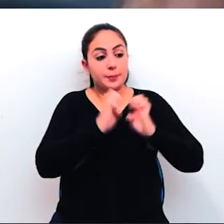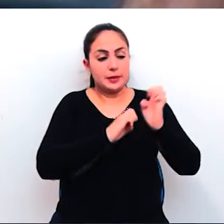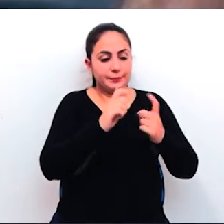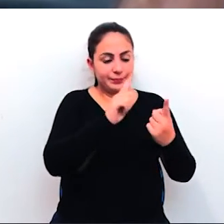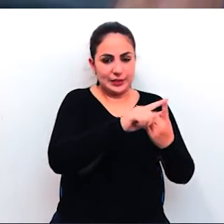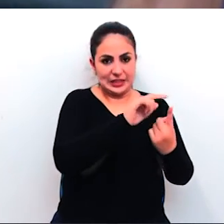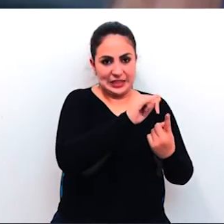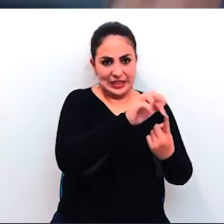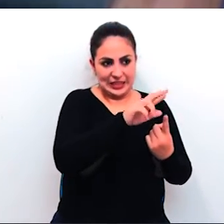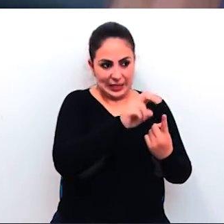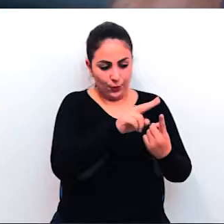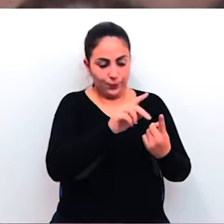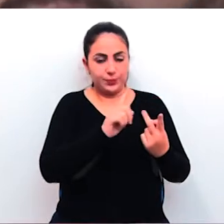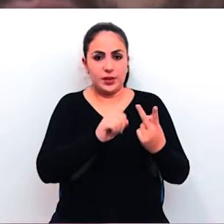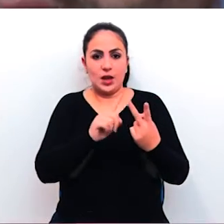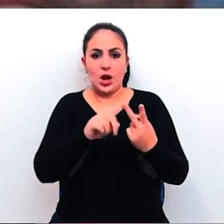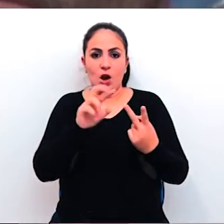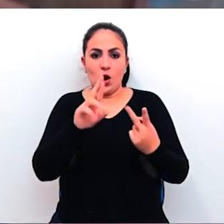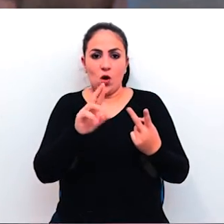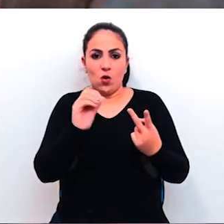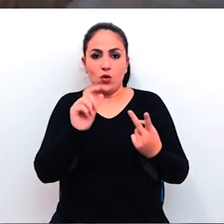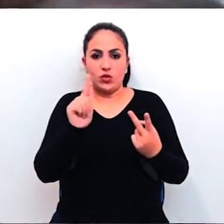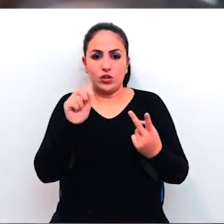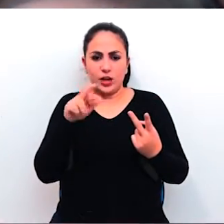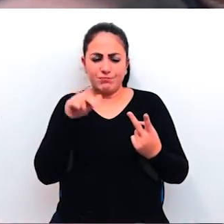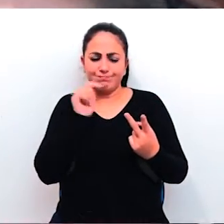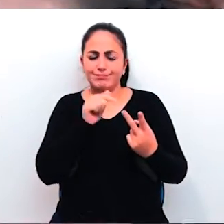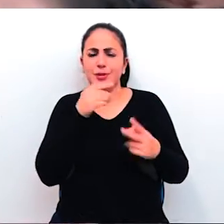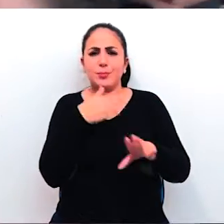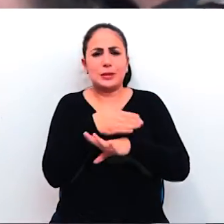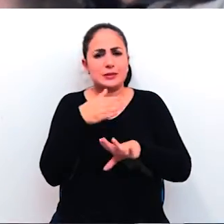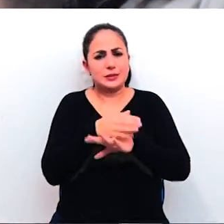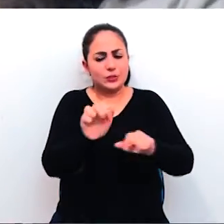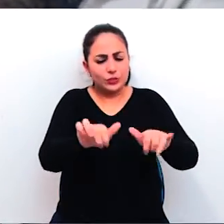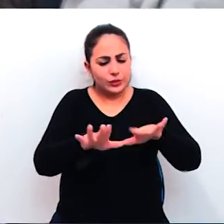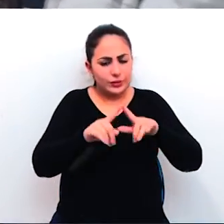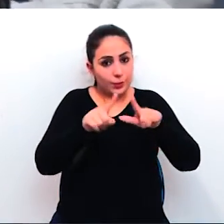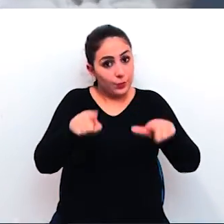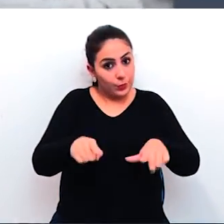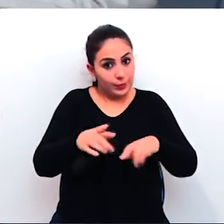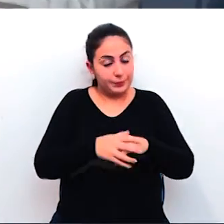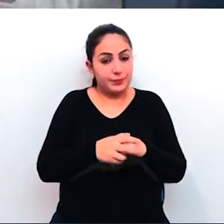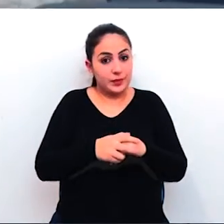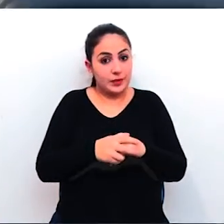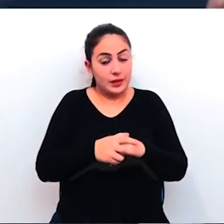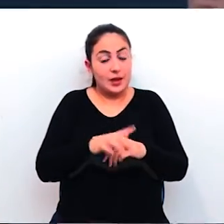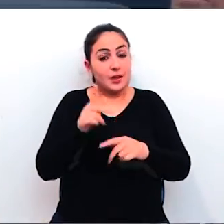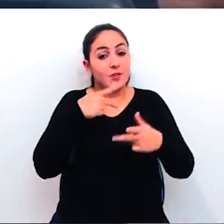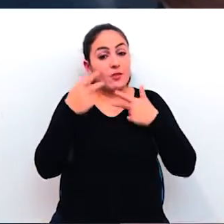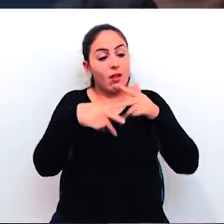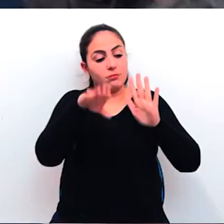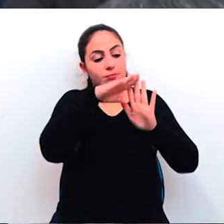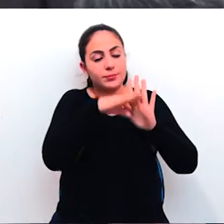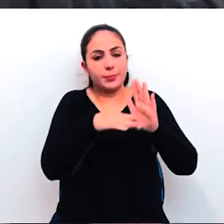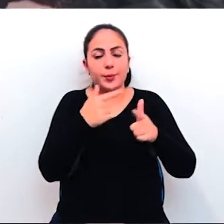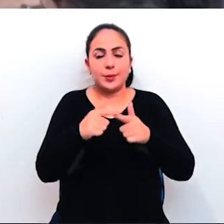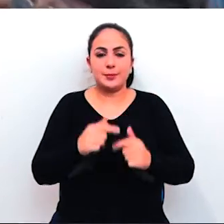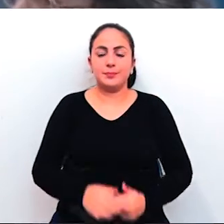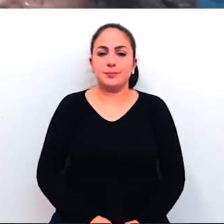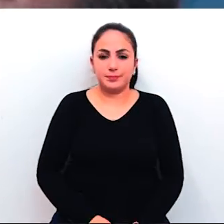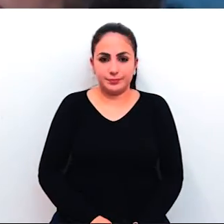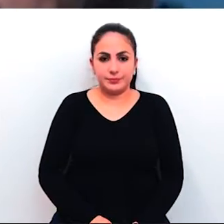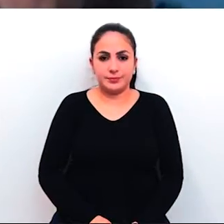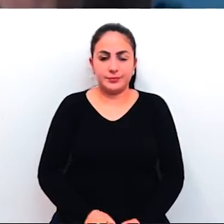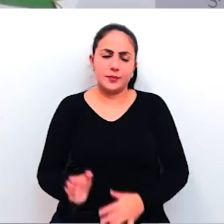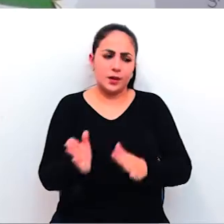empresário irineu e rogério estavam entre os participantes da audiência pública e elencaram alguns